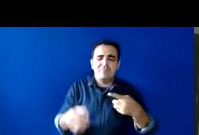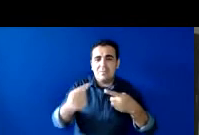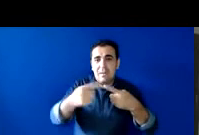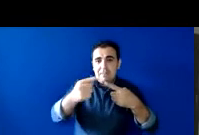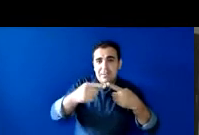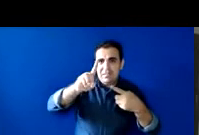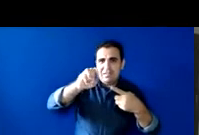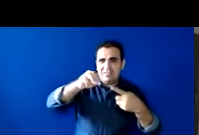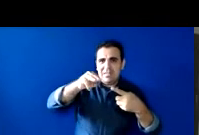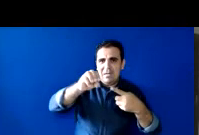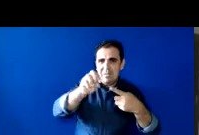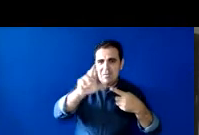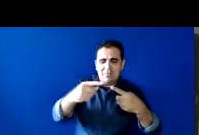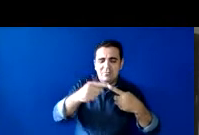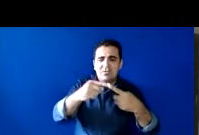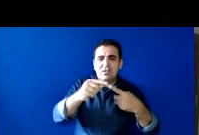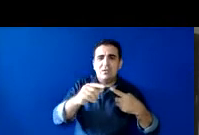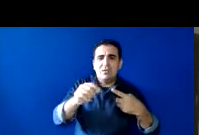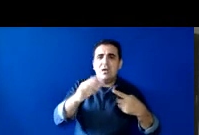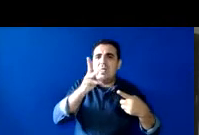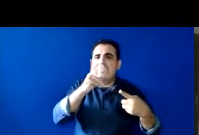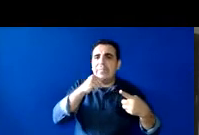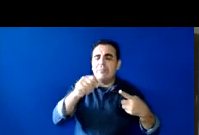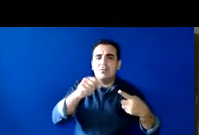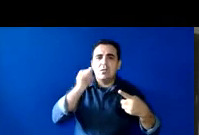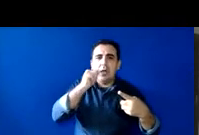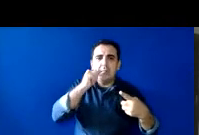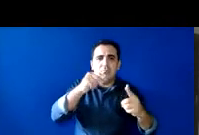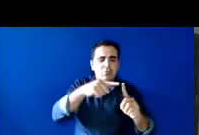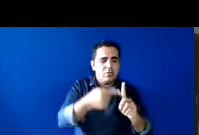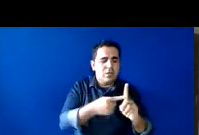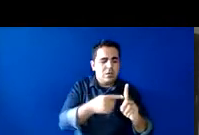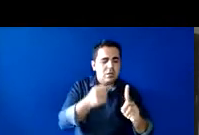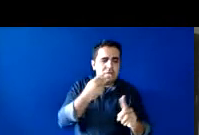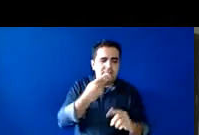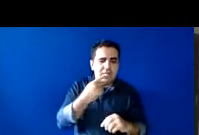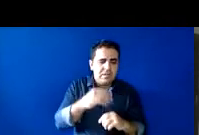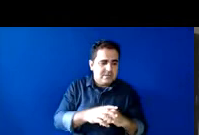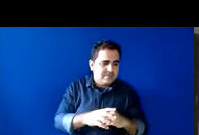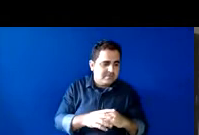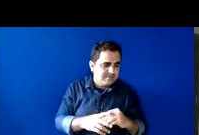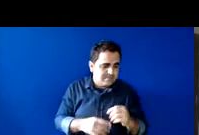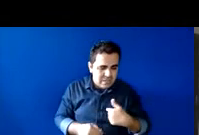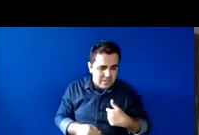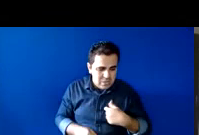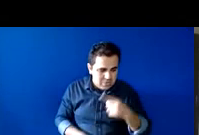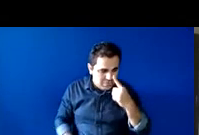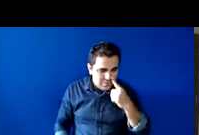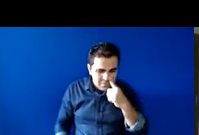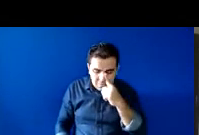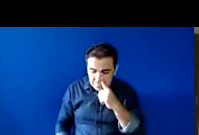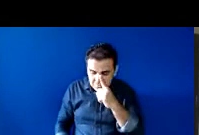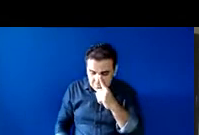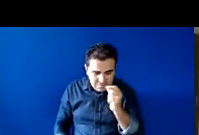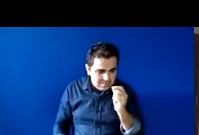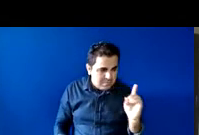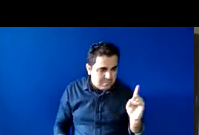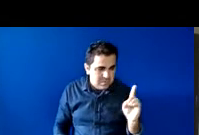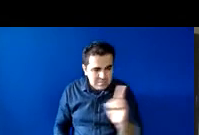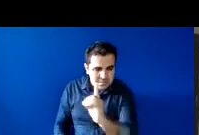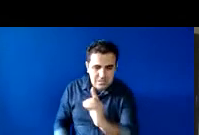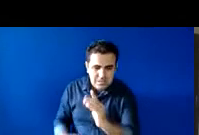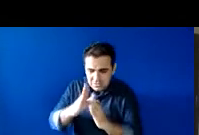primeira demora é a demora da própria mulher entender que ela está numa situação de risco e procurar um